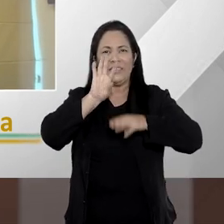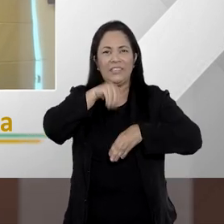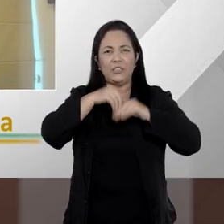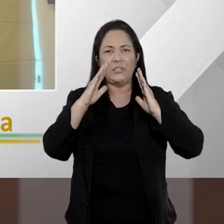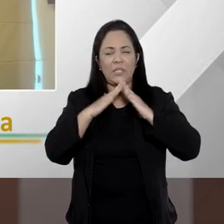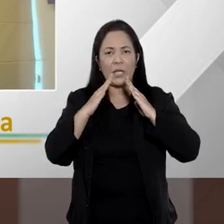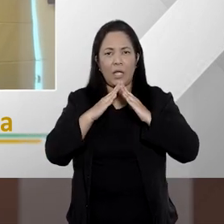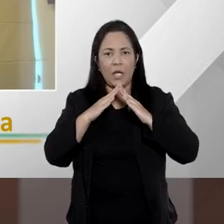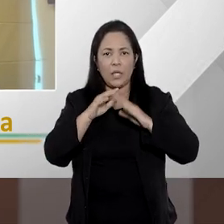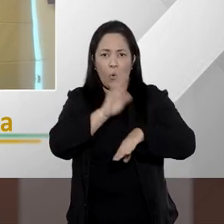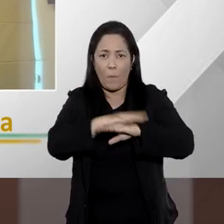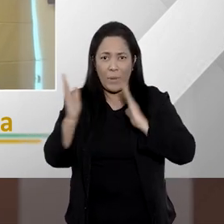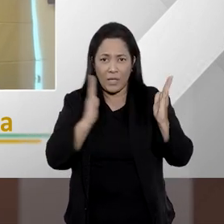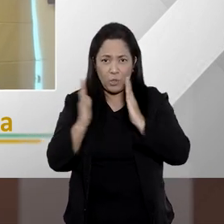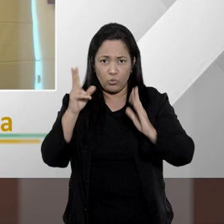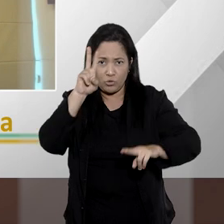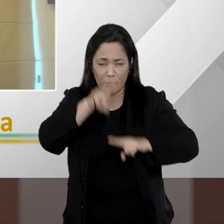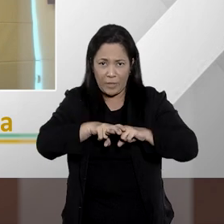tempo pode ser detraído?